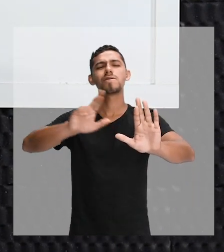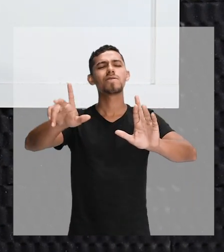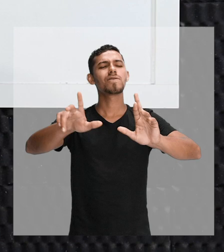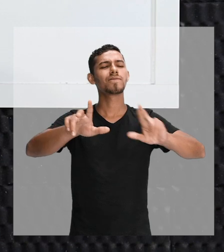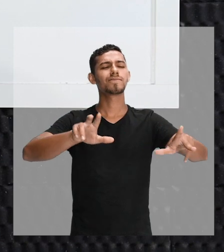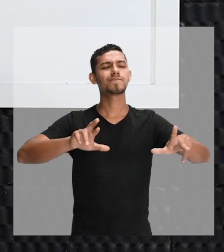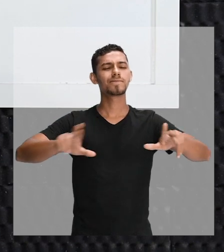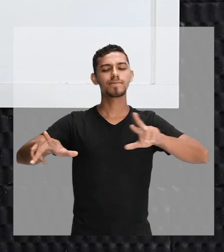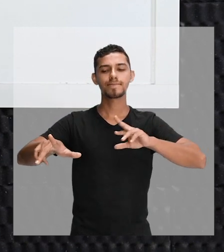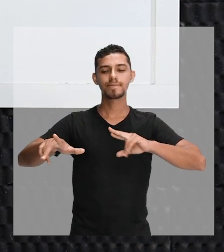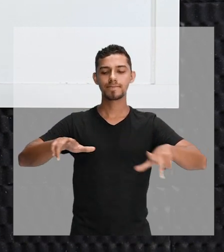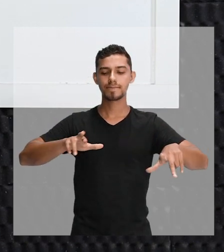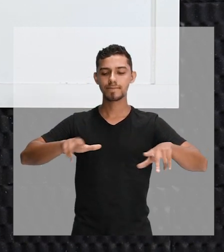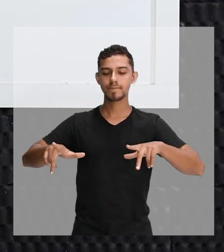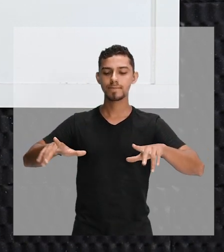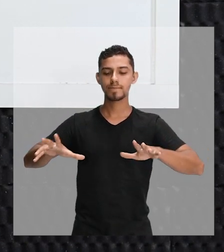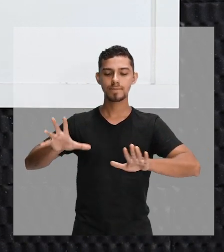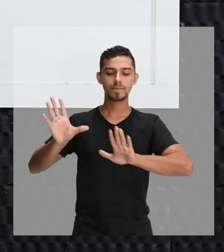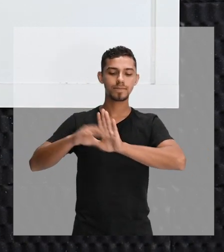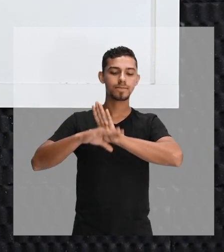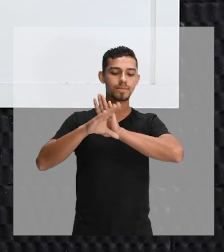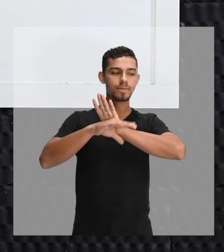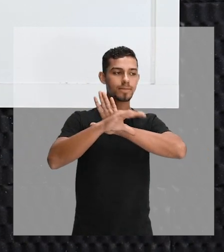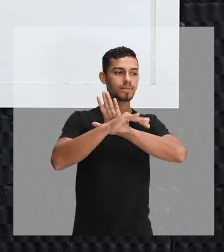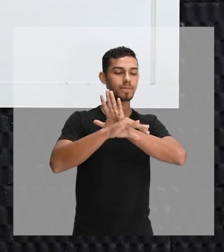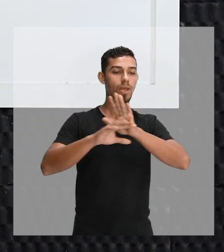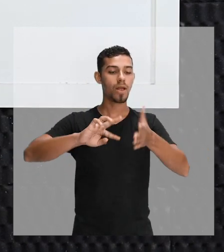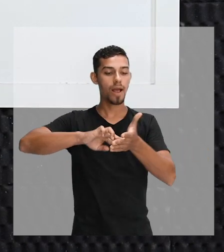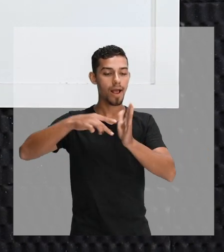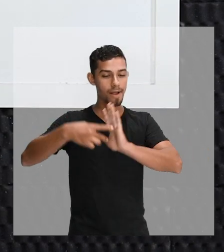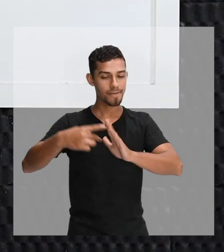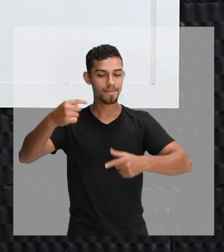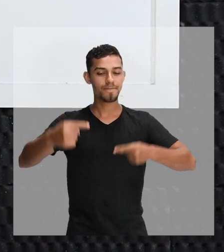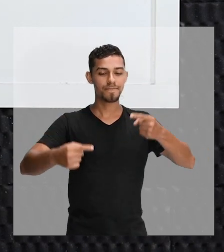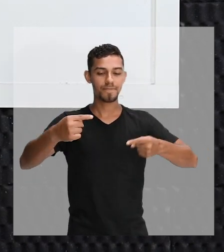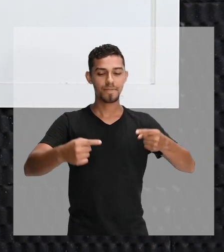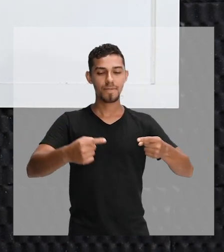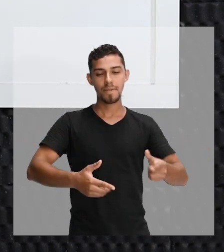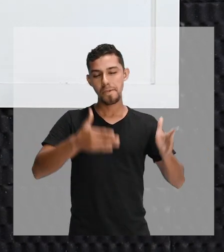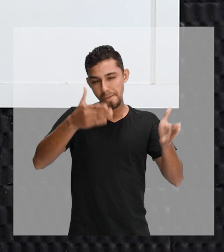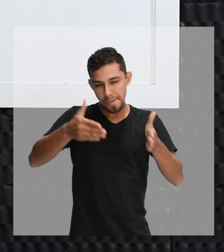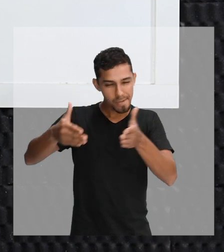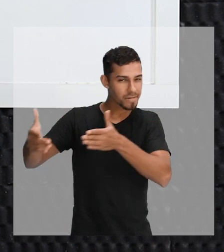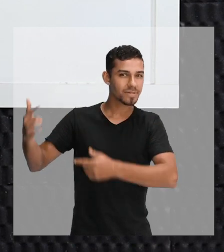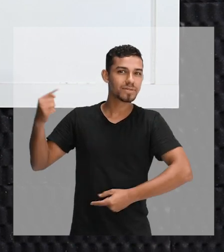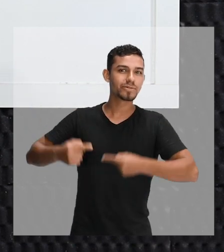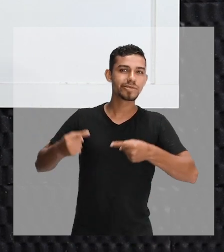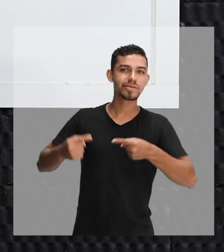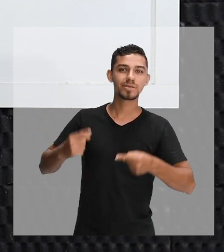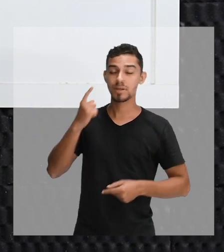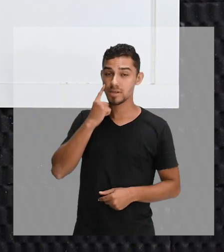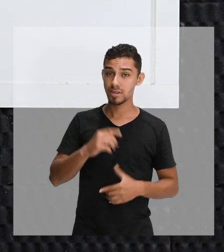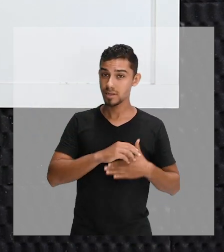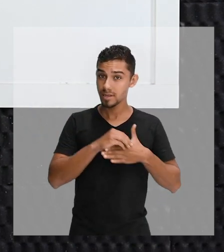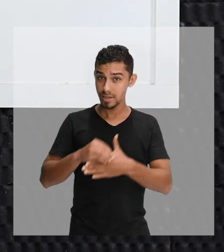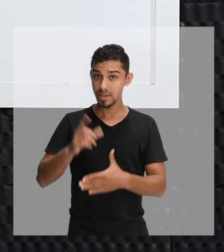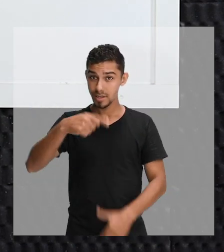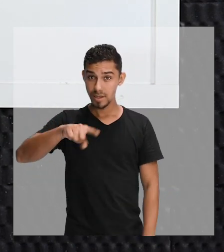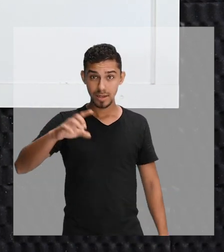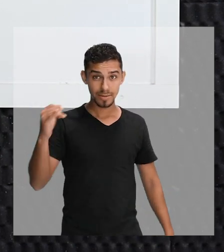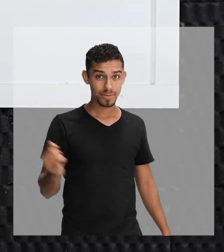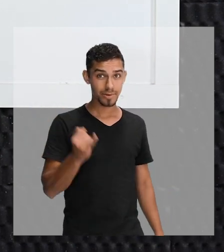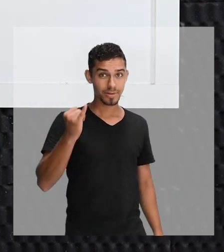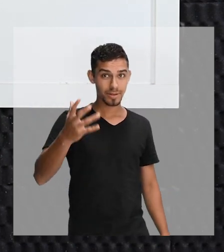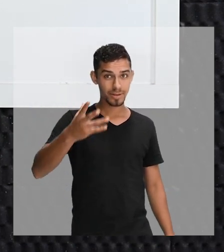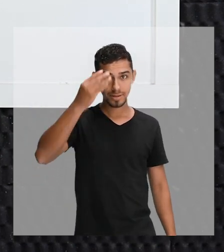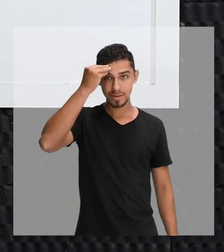diferente dentro desta conceitualização, dentro desse significado e dentro desse processo chamado política. Eu quero logo trazer para ti uma coisa importante.